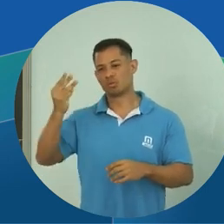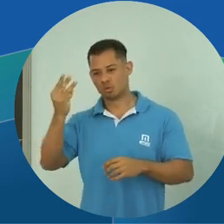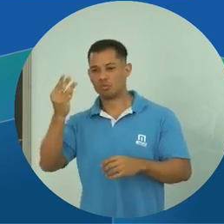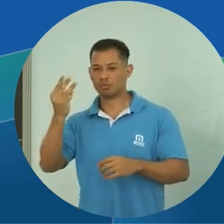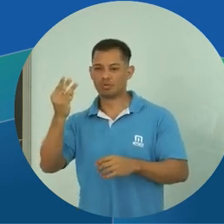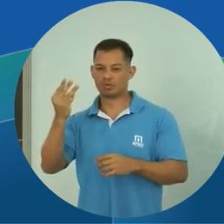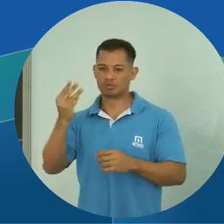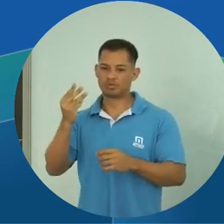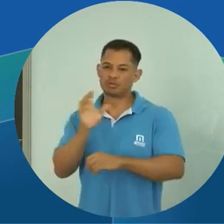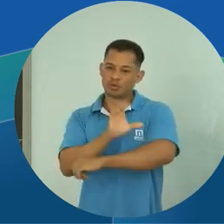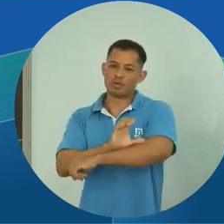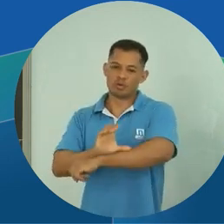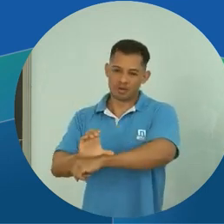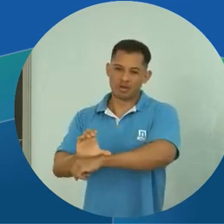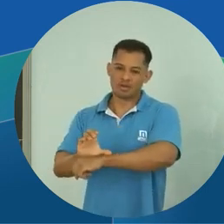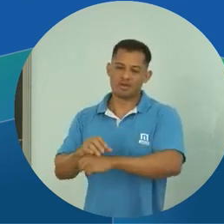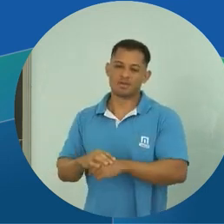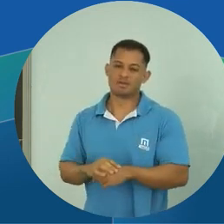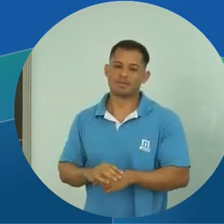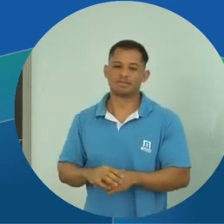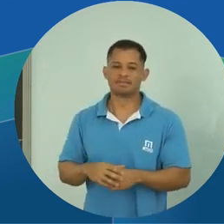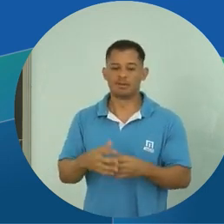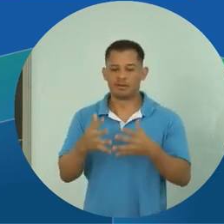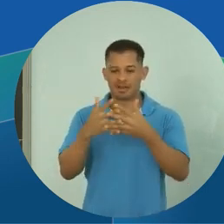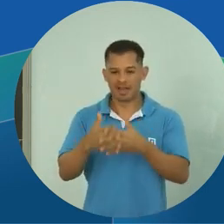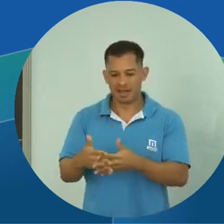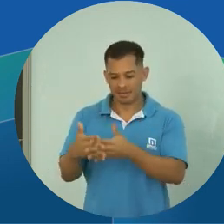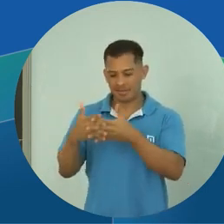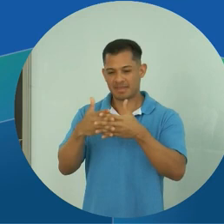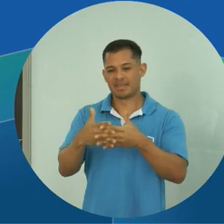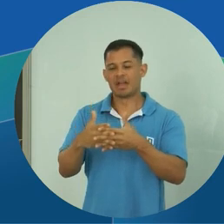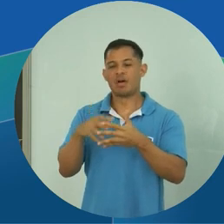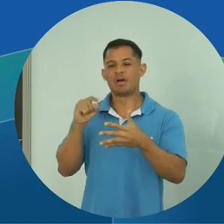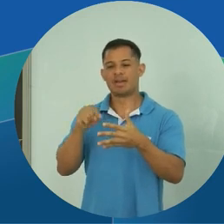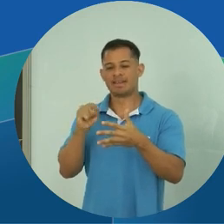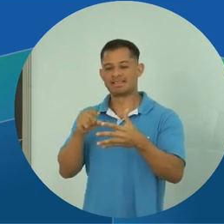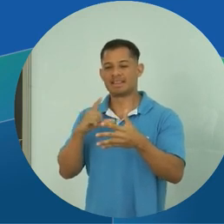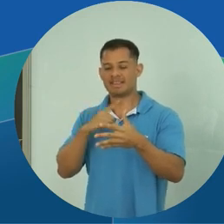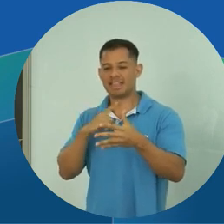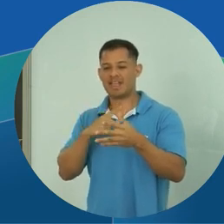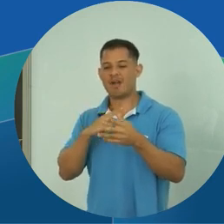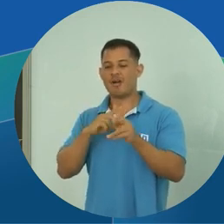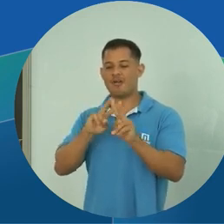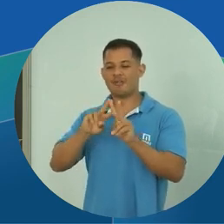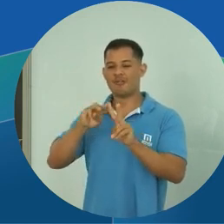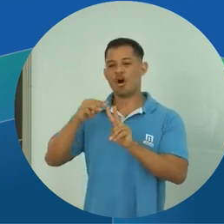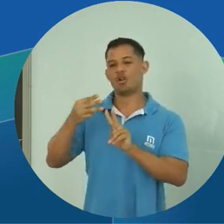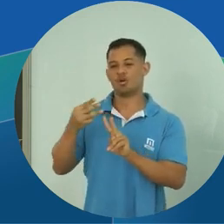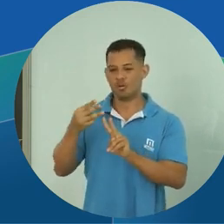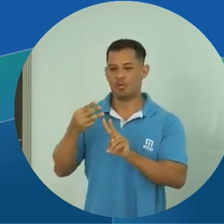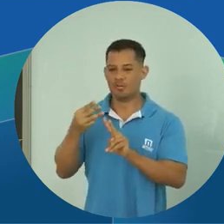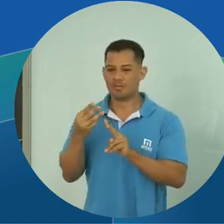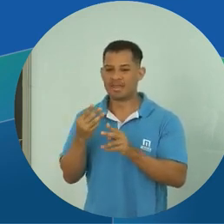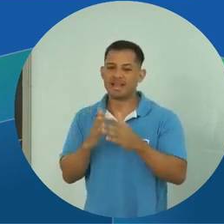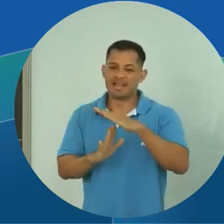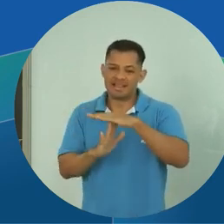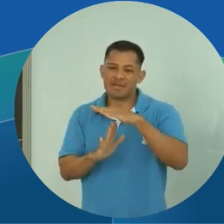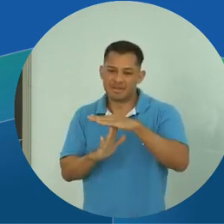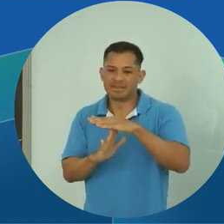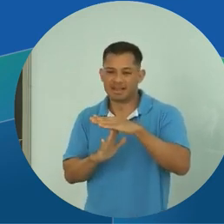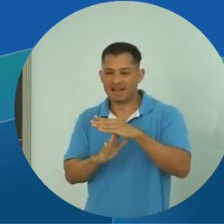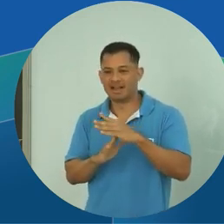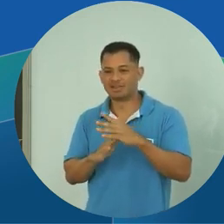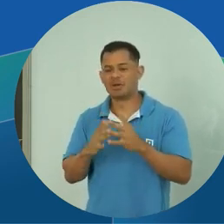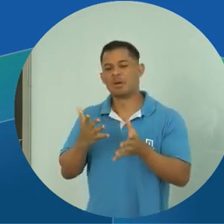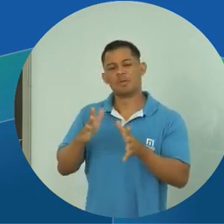Isso transformando nos caminhões com volume limitado devido à topografia,